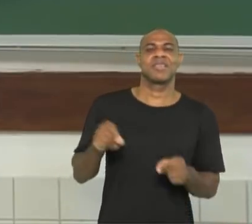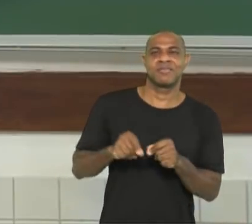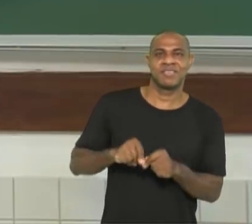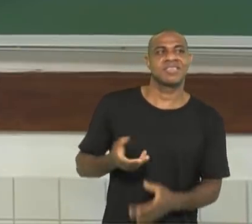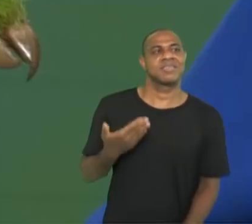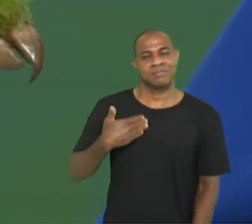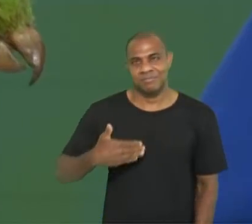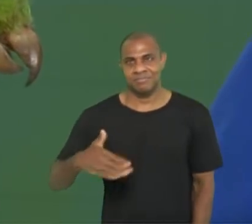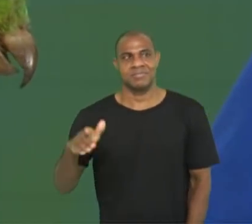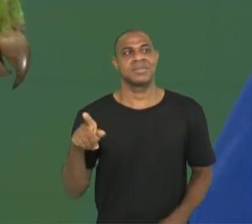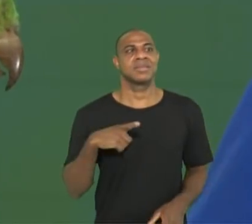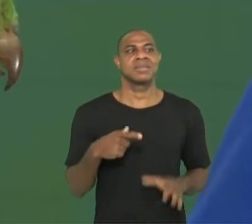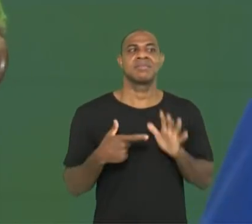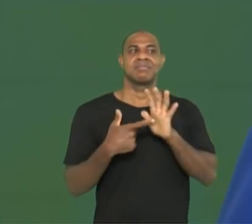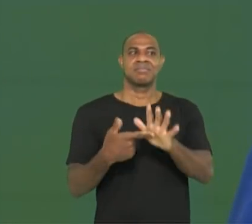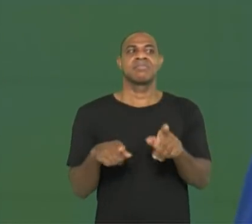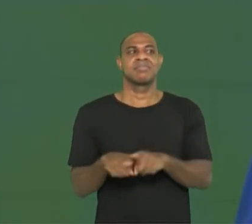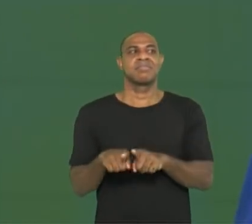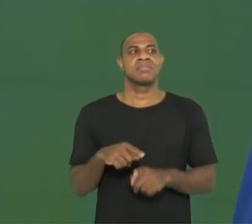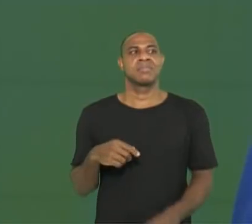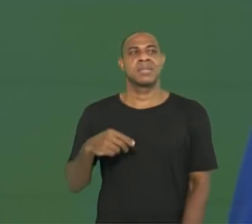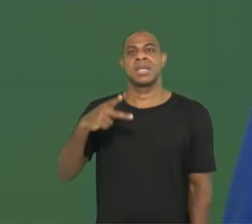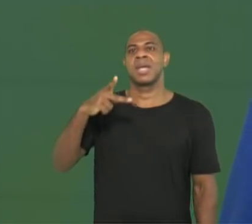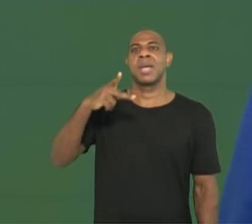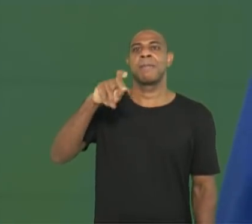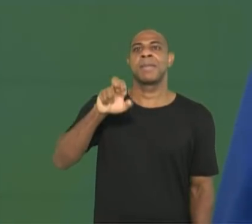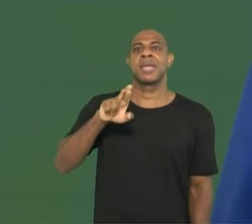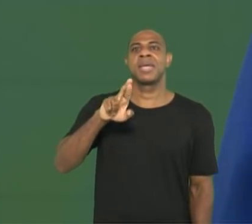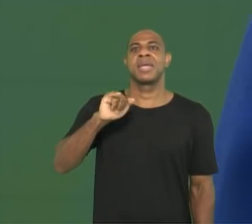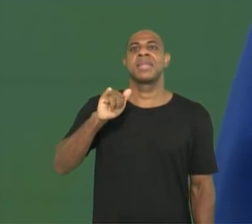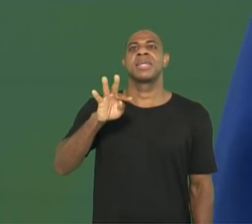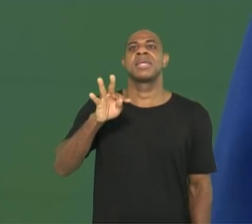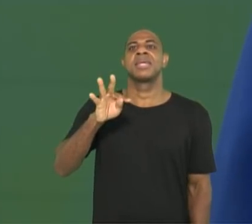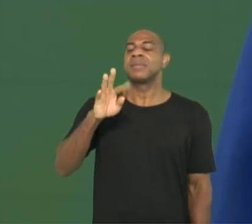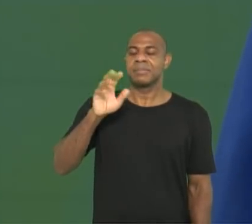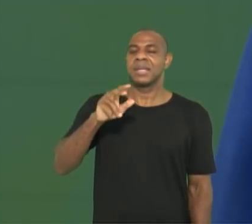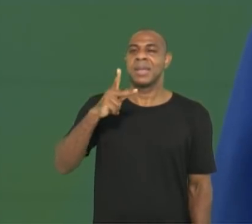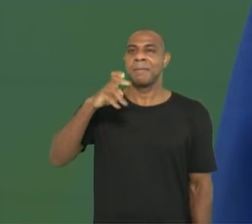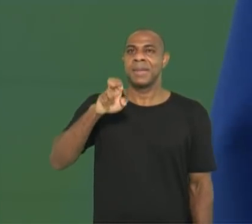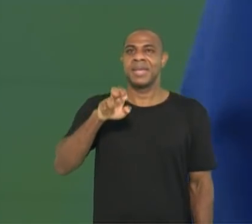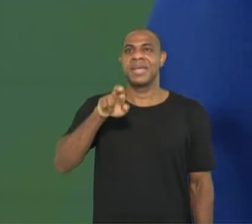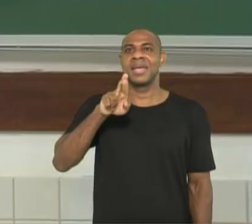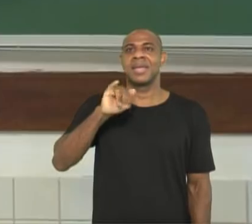temos esse representante, que é o periquito, uma ave bem comum aqui no Paraná.